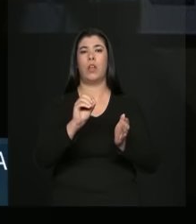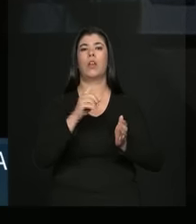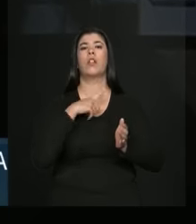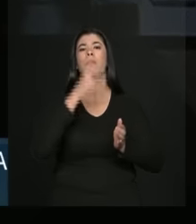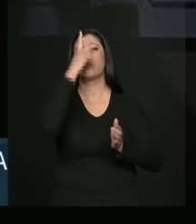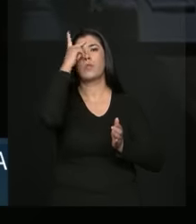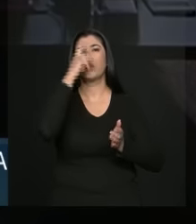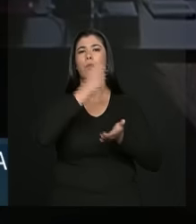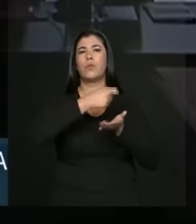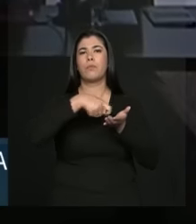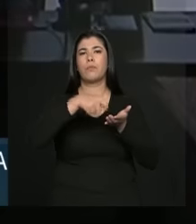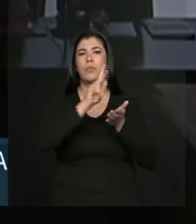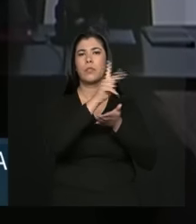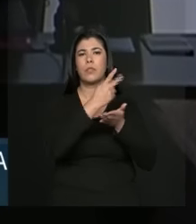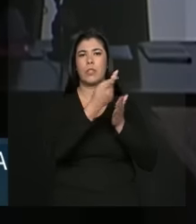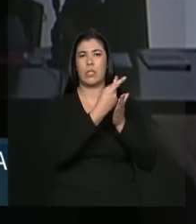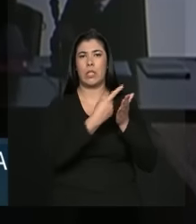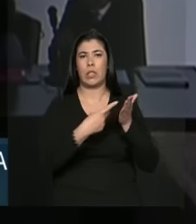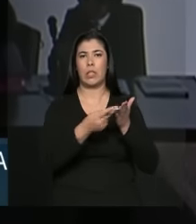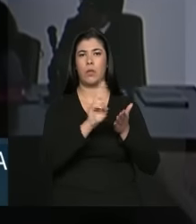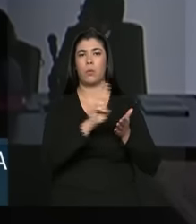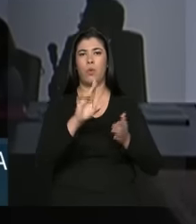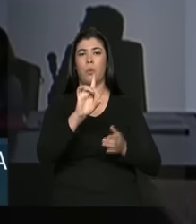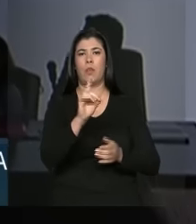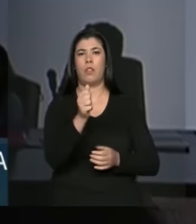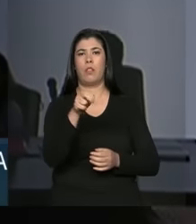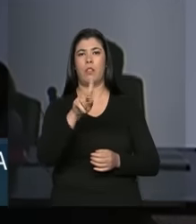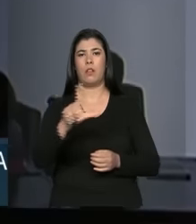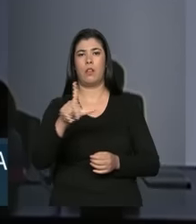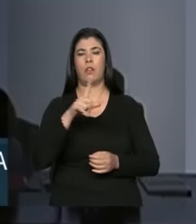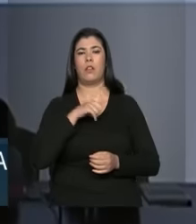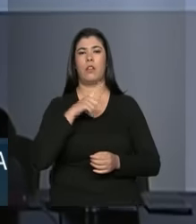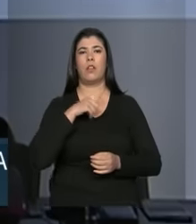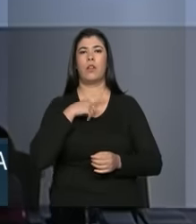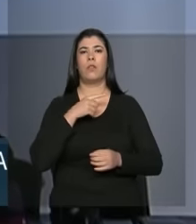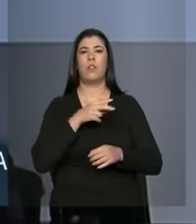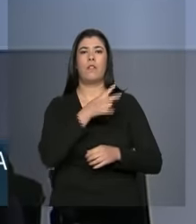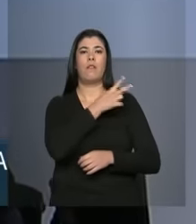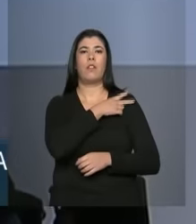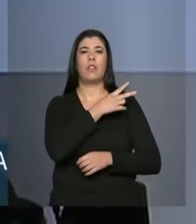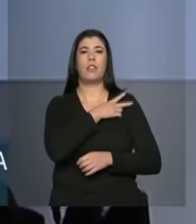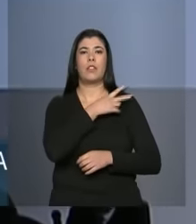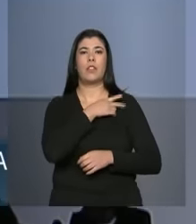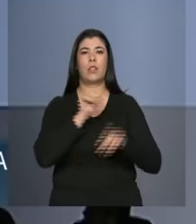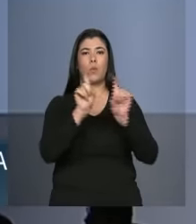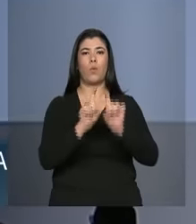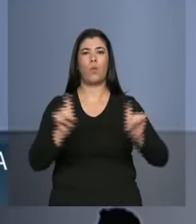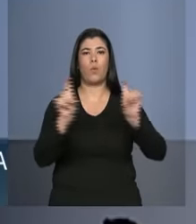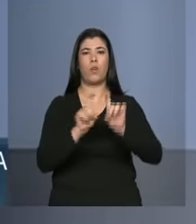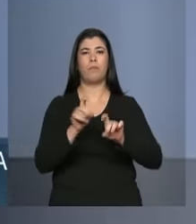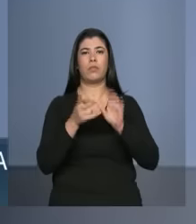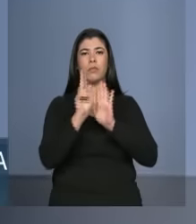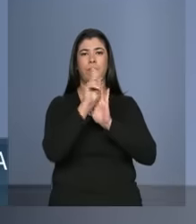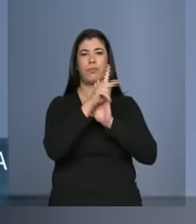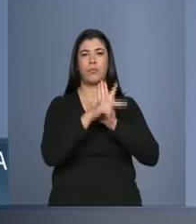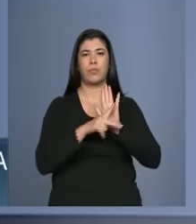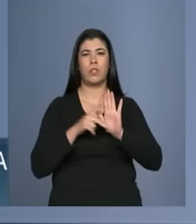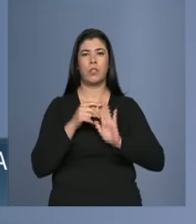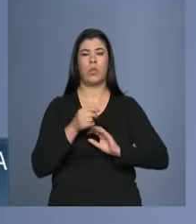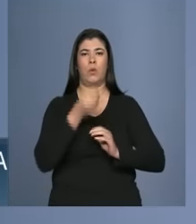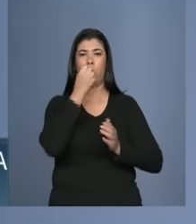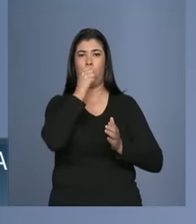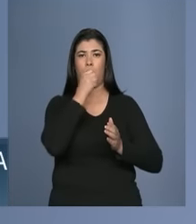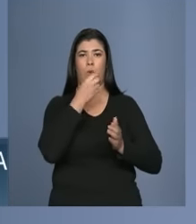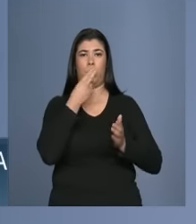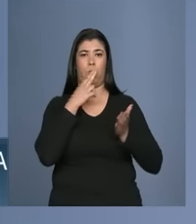Daniel F utilizou a técnica de computação gráfica e os Correios prepararam a tiragem